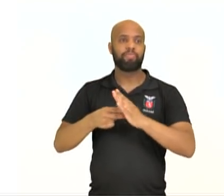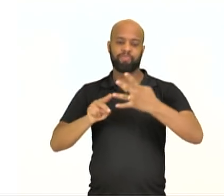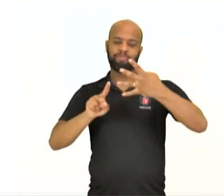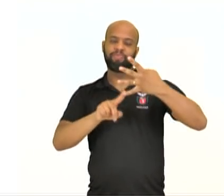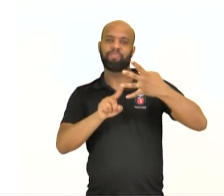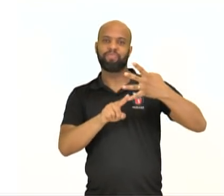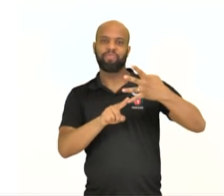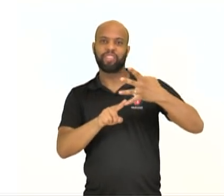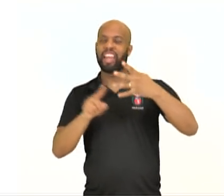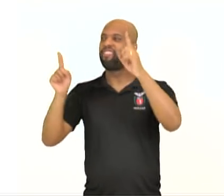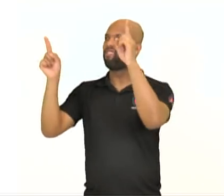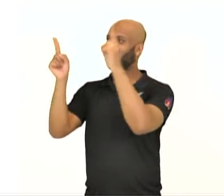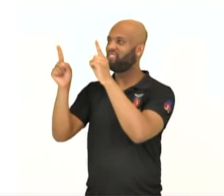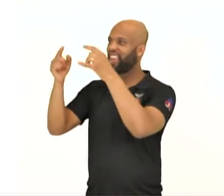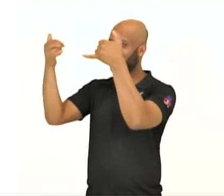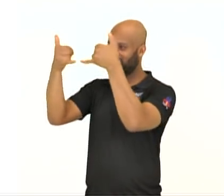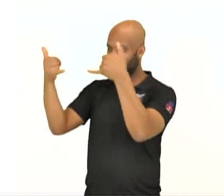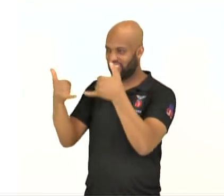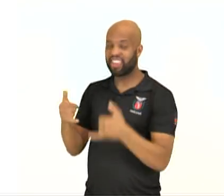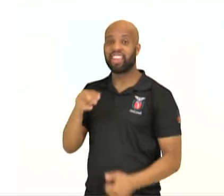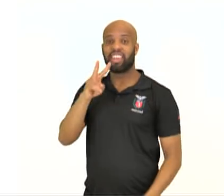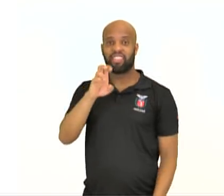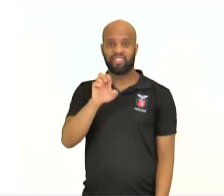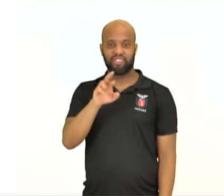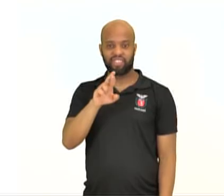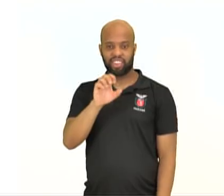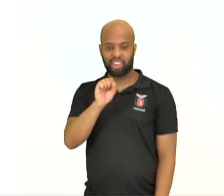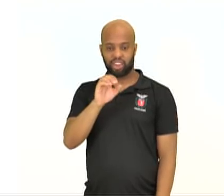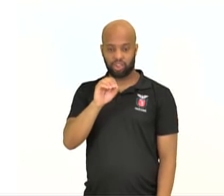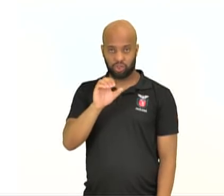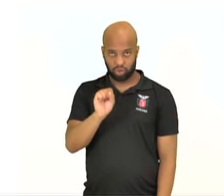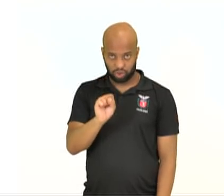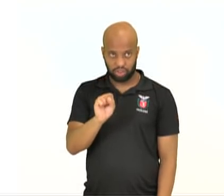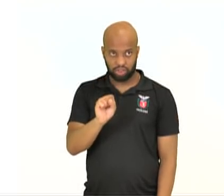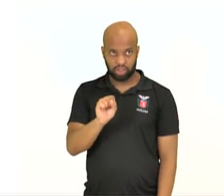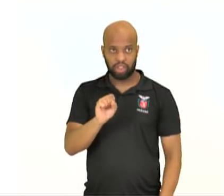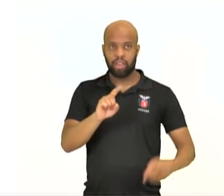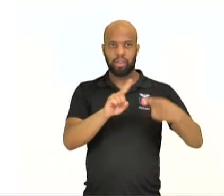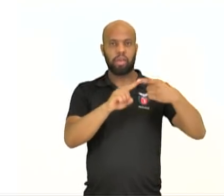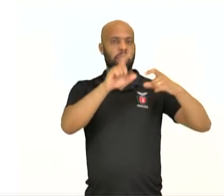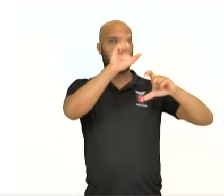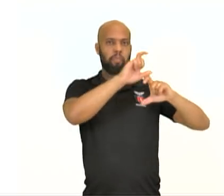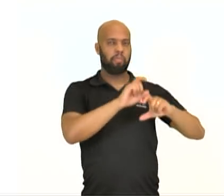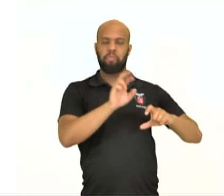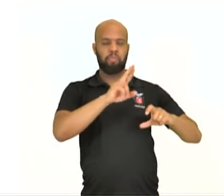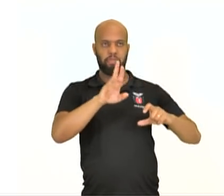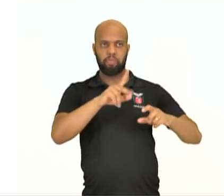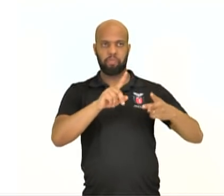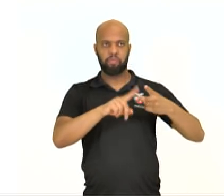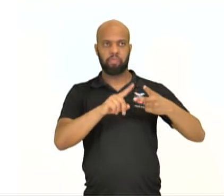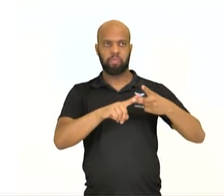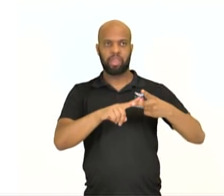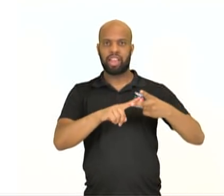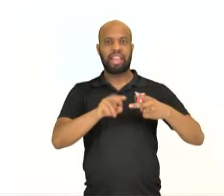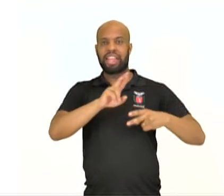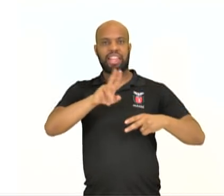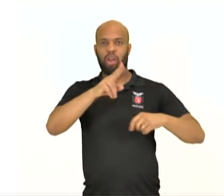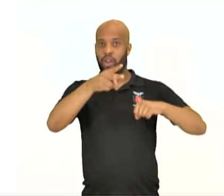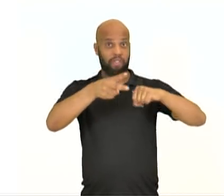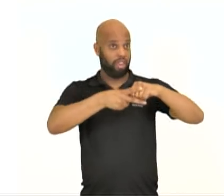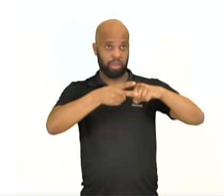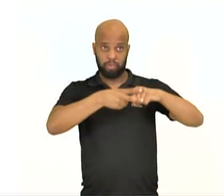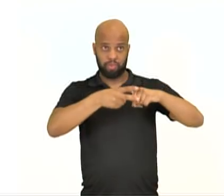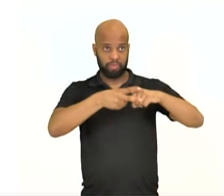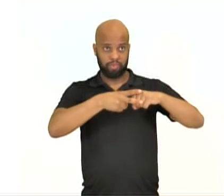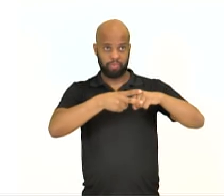letra D, versos. Nós temos na letra A parágrafos? Não. Estrofe não são os